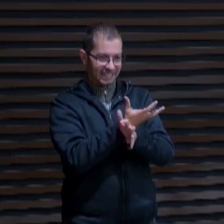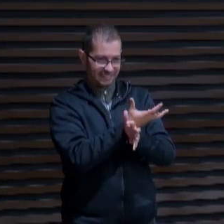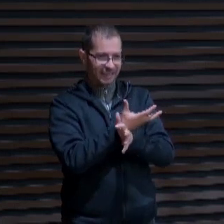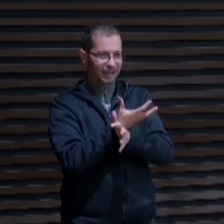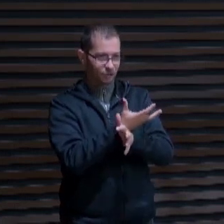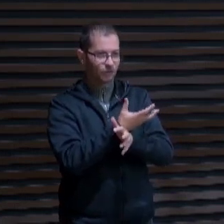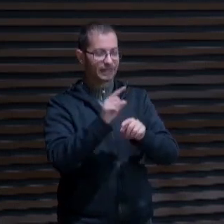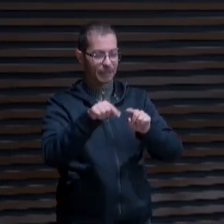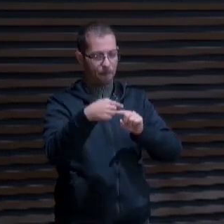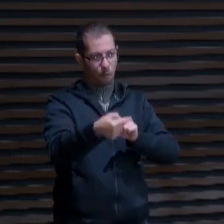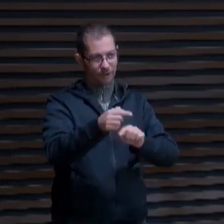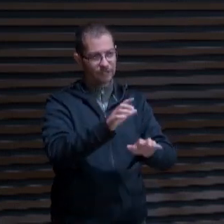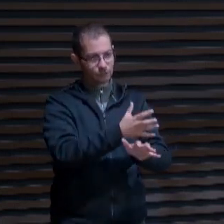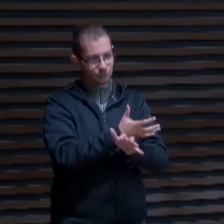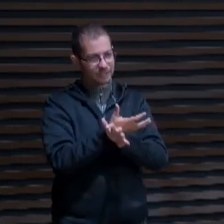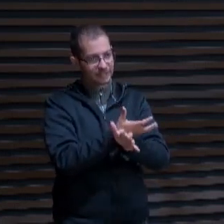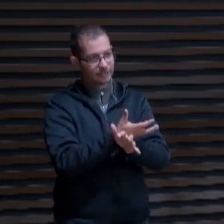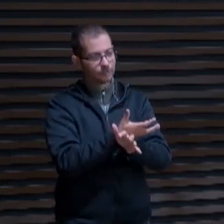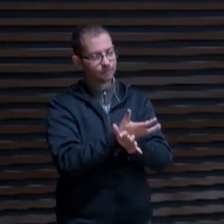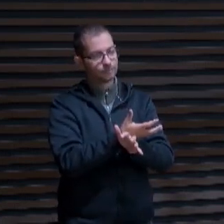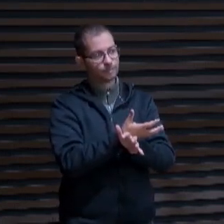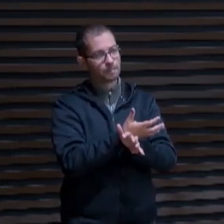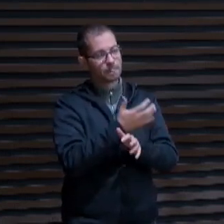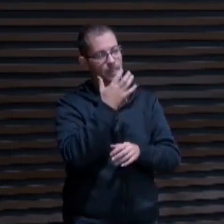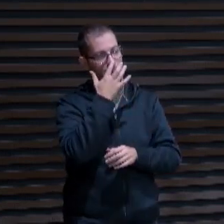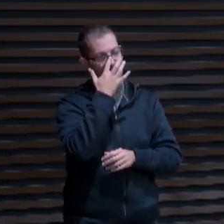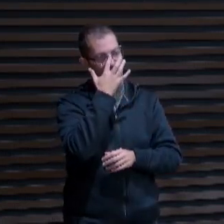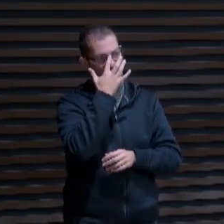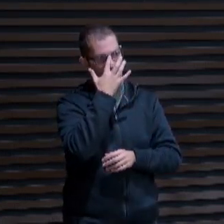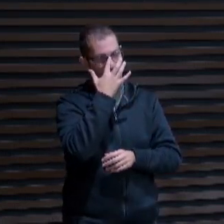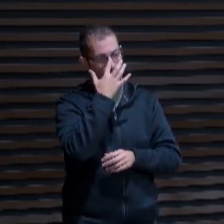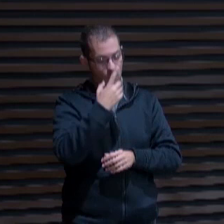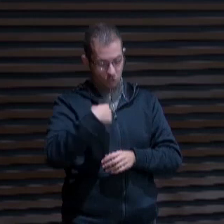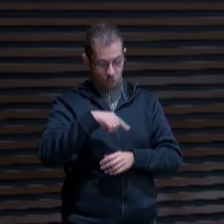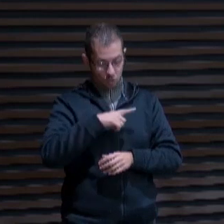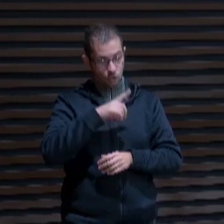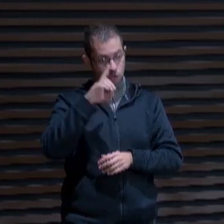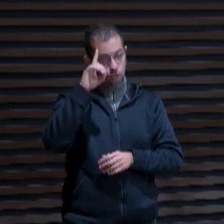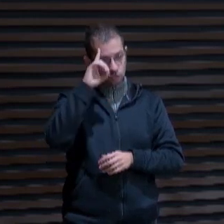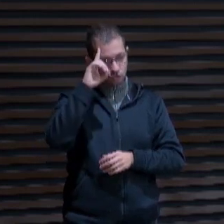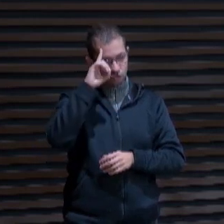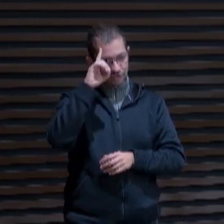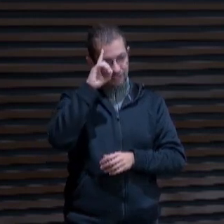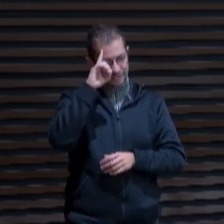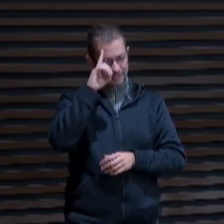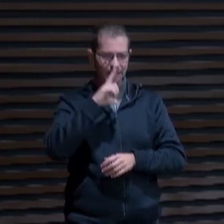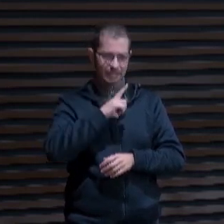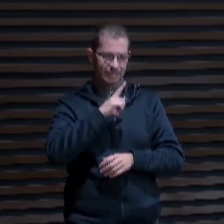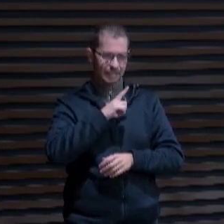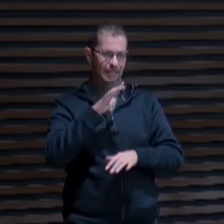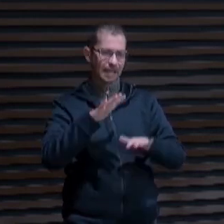esse tempo. Há uma mentalidade em nossos dias tão pragmática que